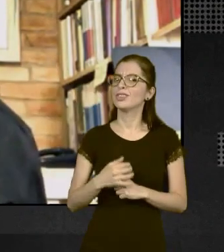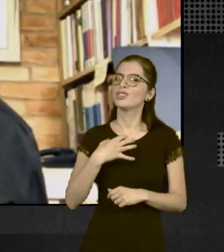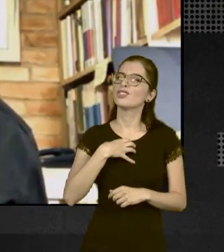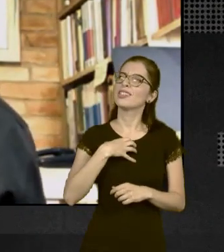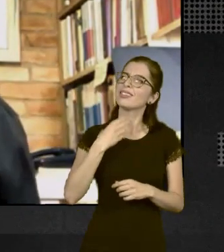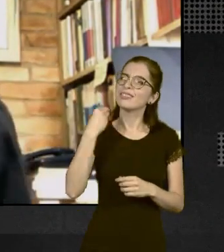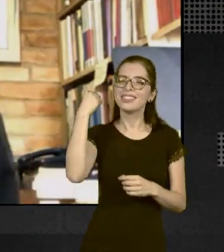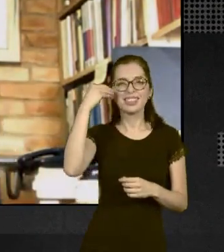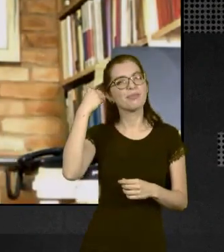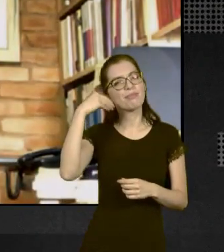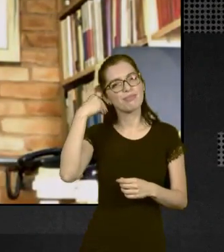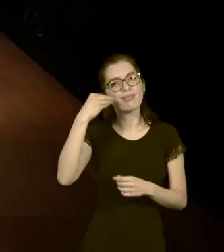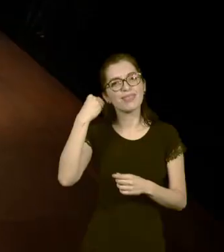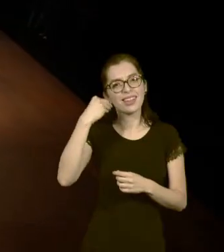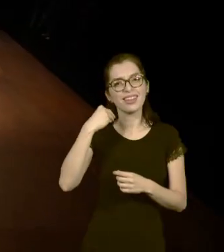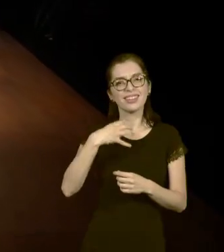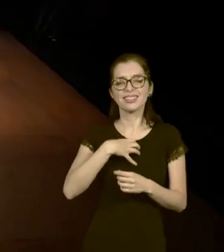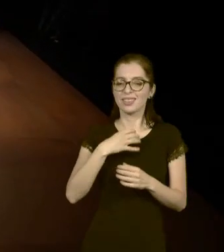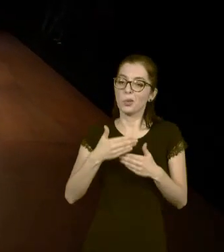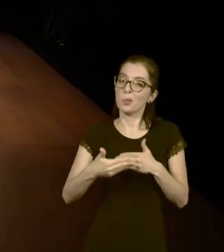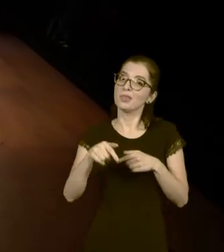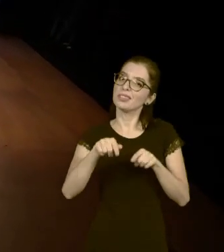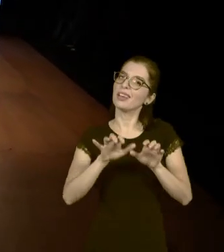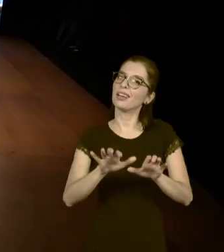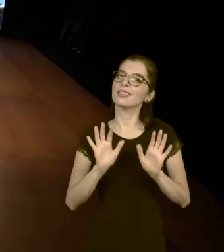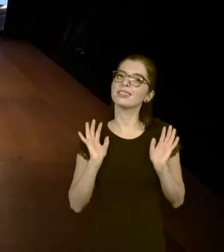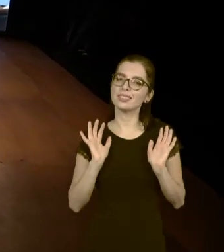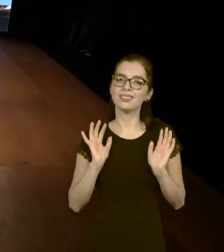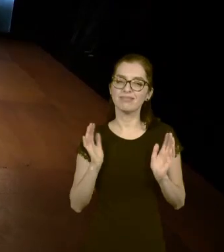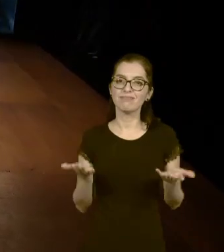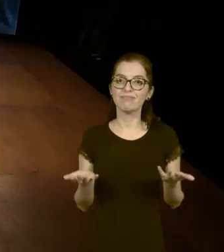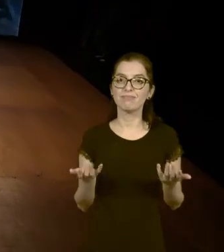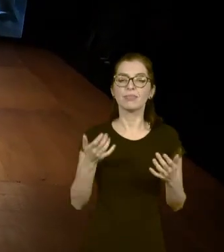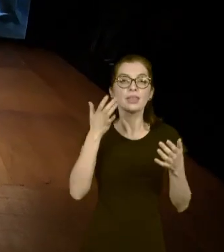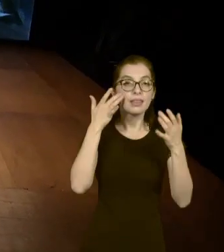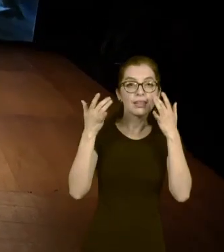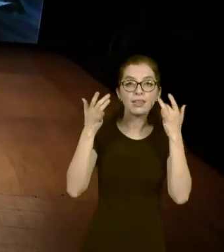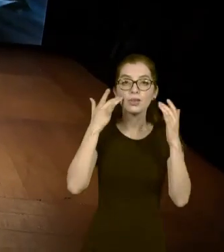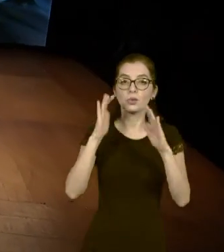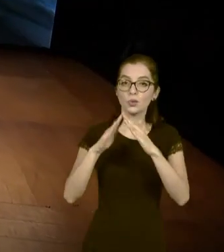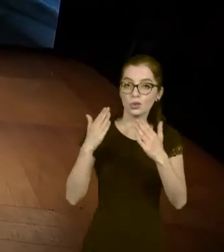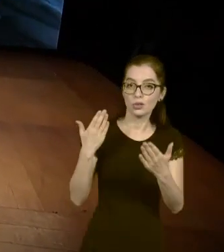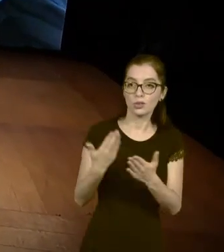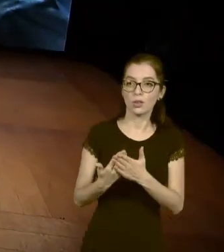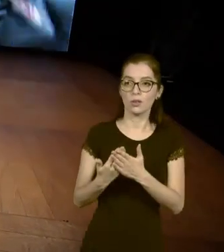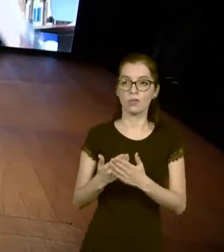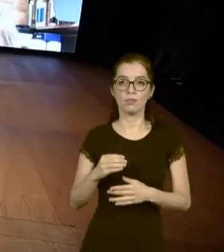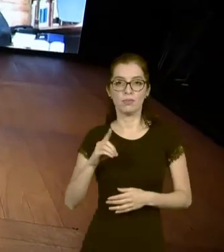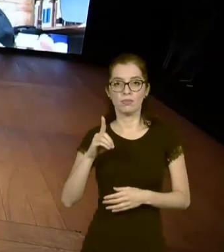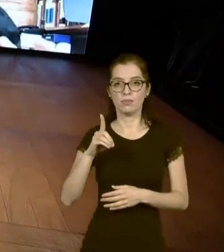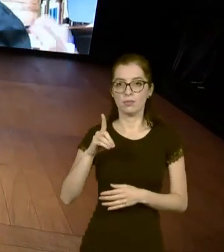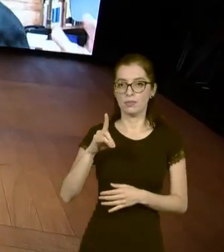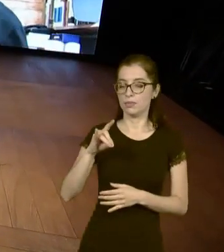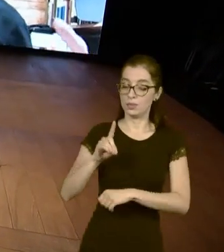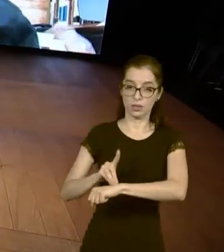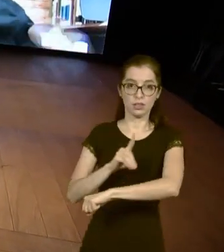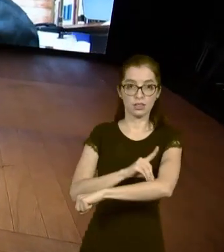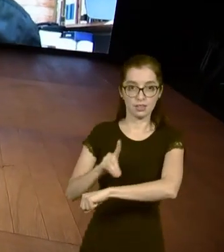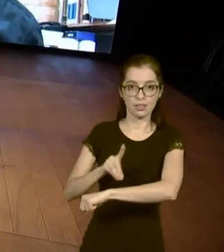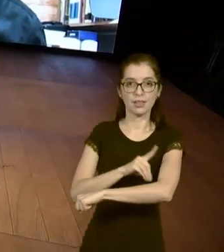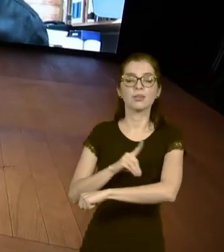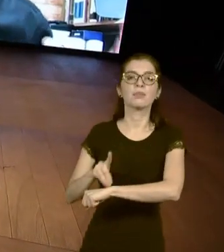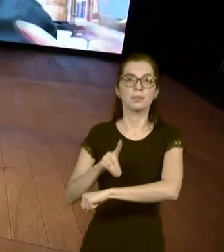fruto disso, porque desse teatro, que a gente chamou de Teatro Escola Diadema, a gente, na verdade, fez um